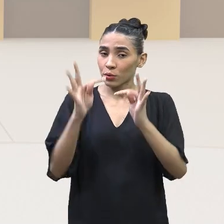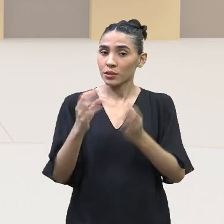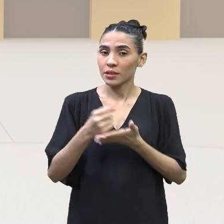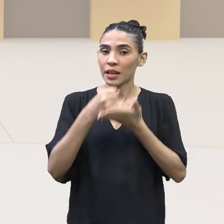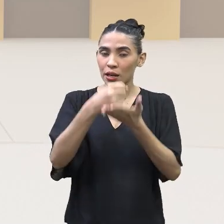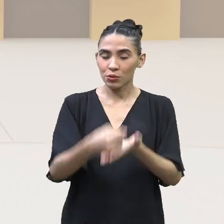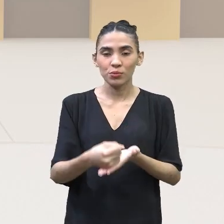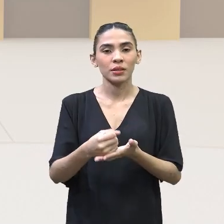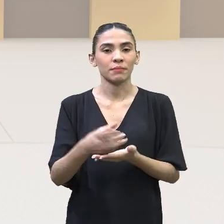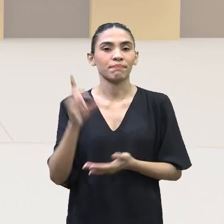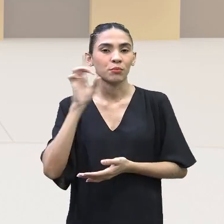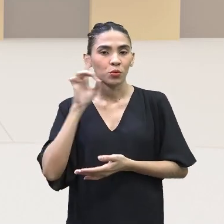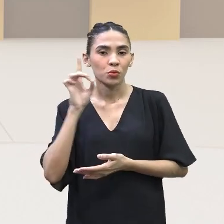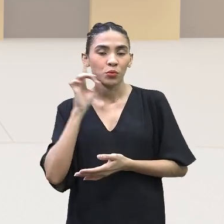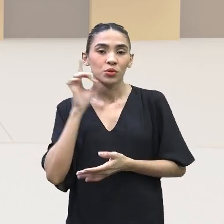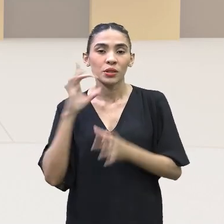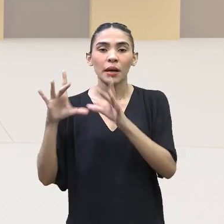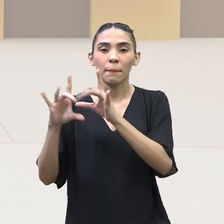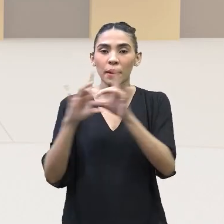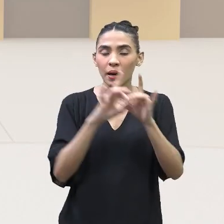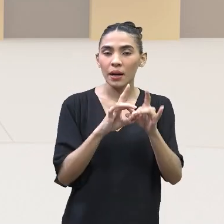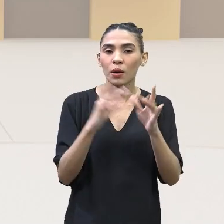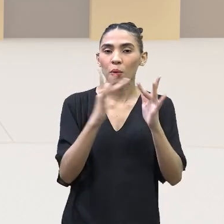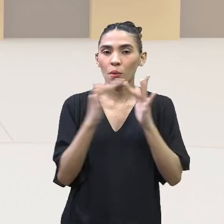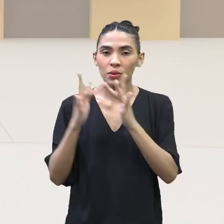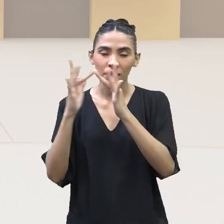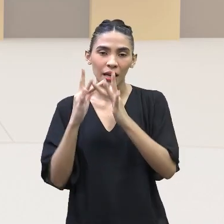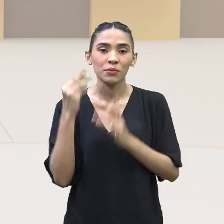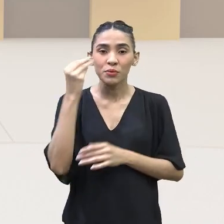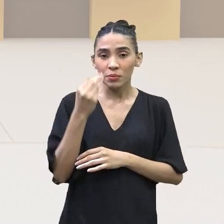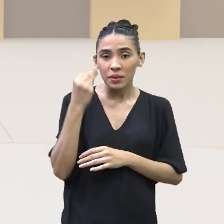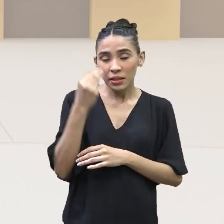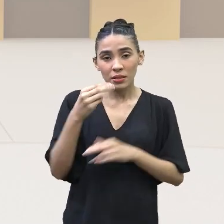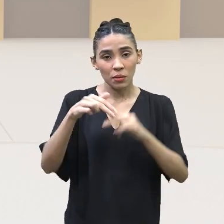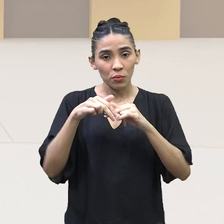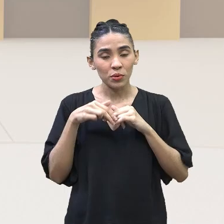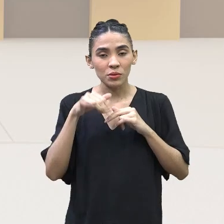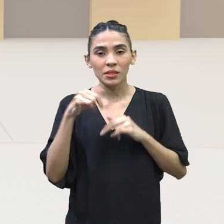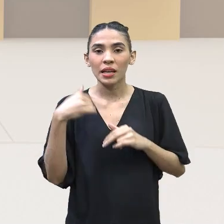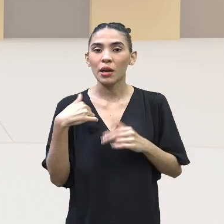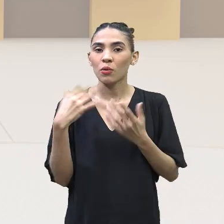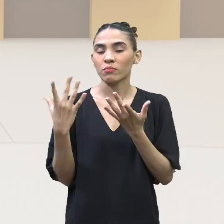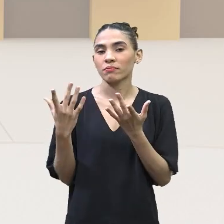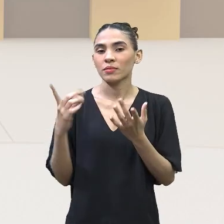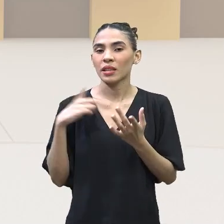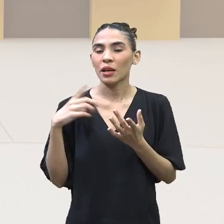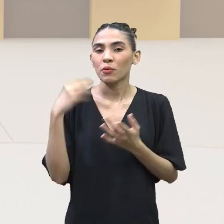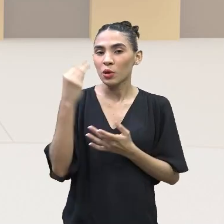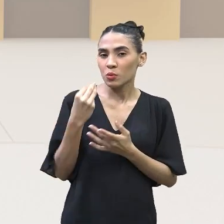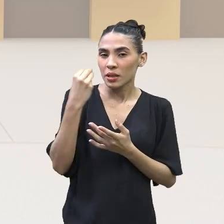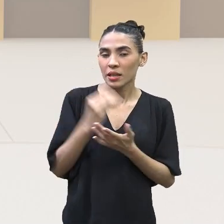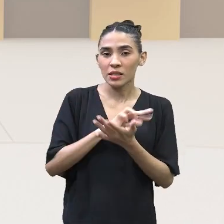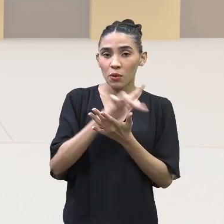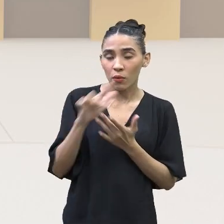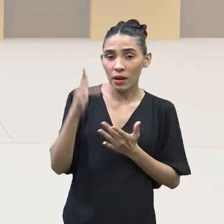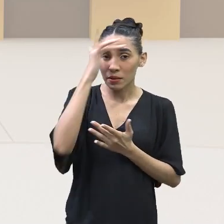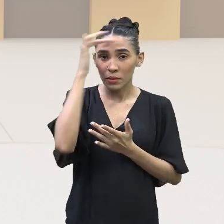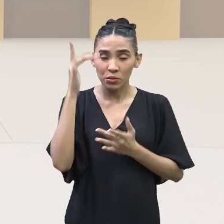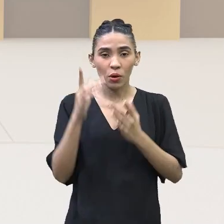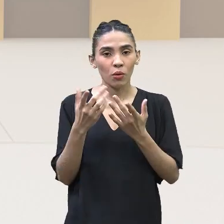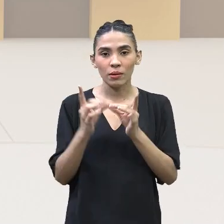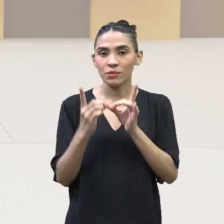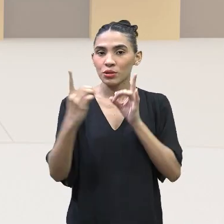cada dia mais essas conexões. E por isso, já que eu estou conectado com todos e com tanta gente, né, perto ou